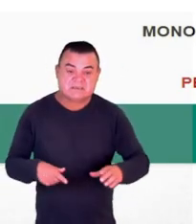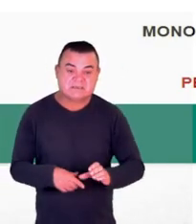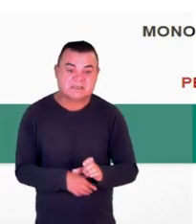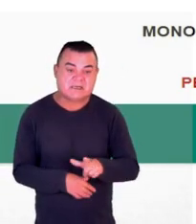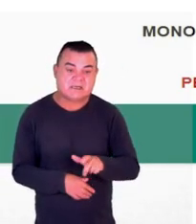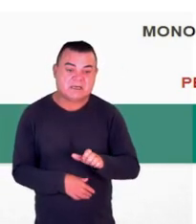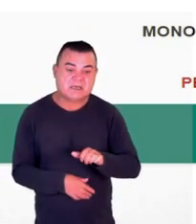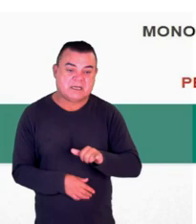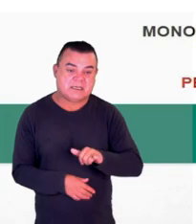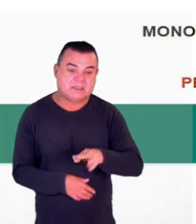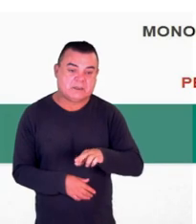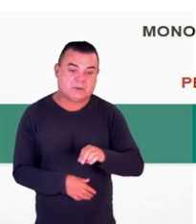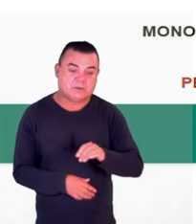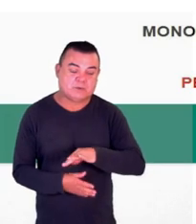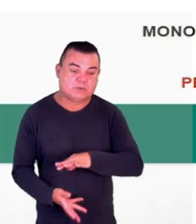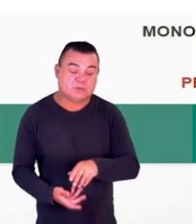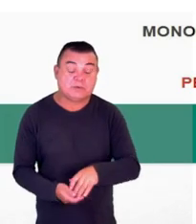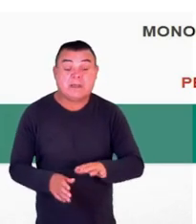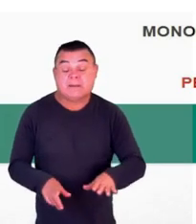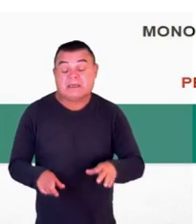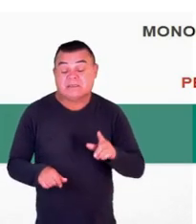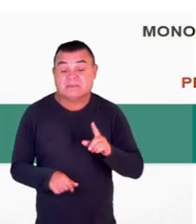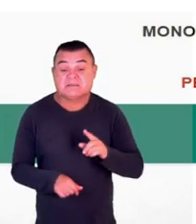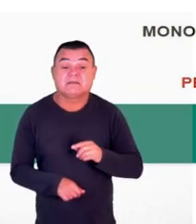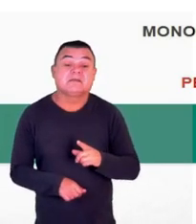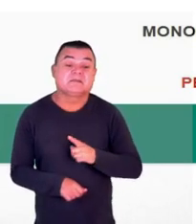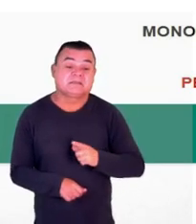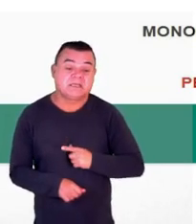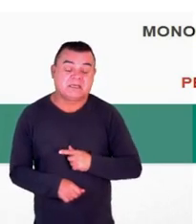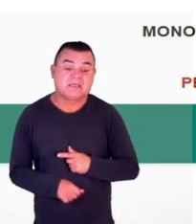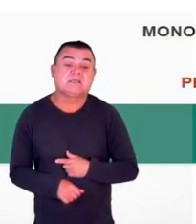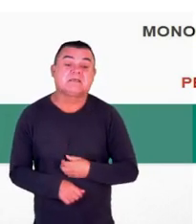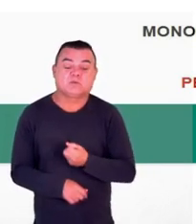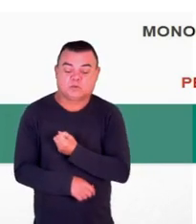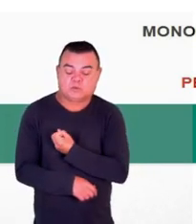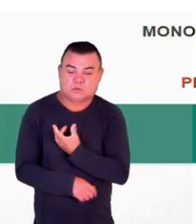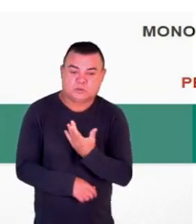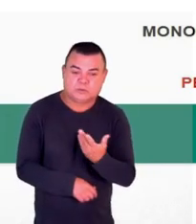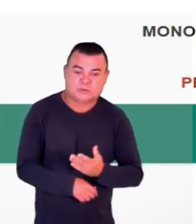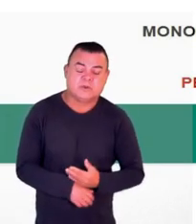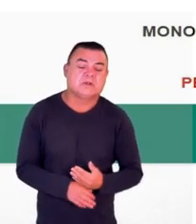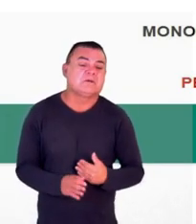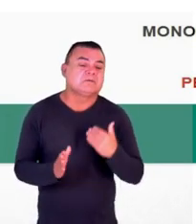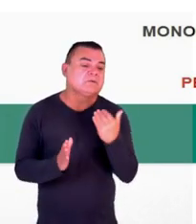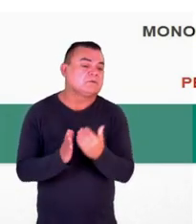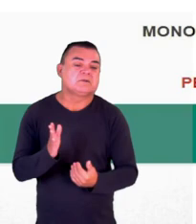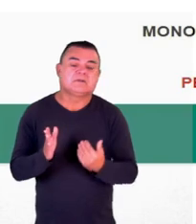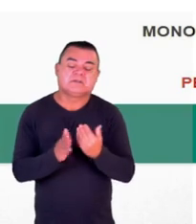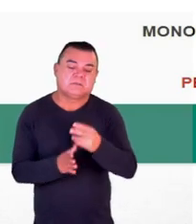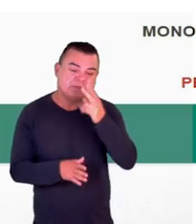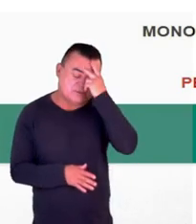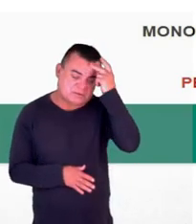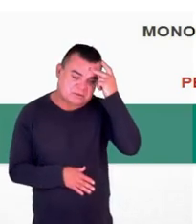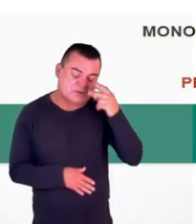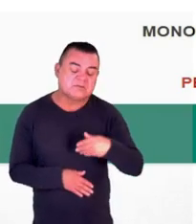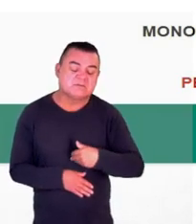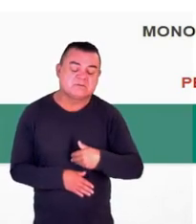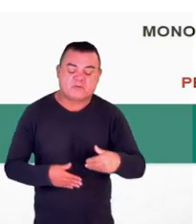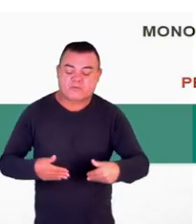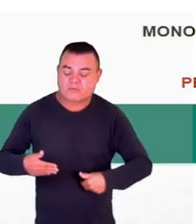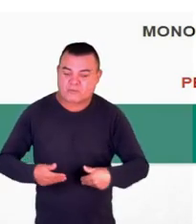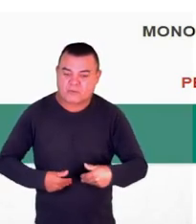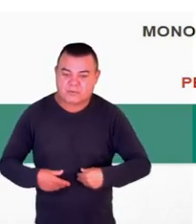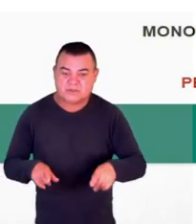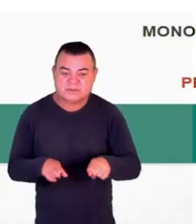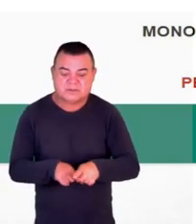eh um número enorme de pessoas passando fome e uma outra enorme quantidade de pessoas em situação de obesidade e